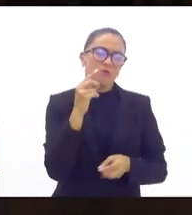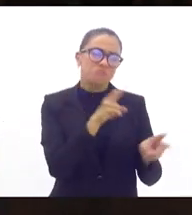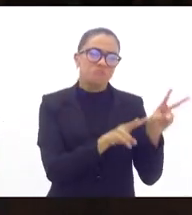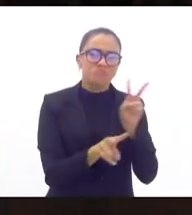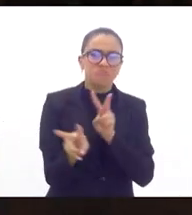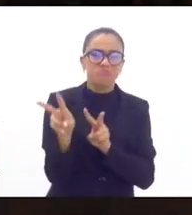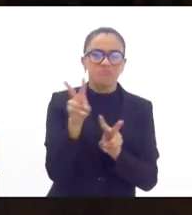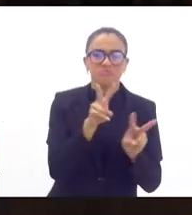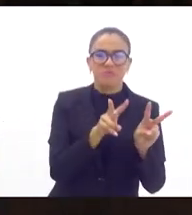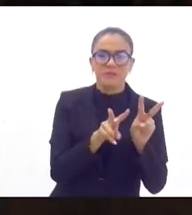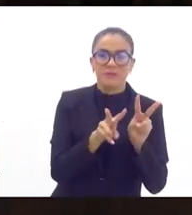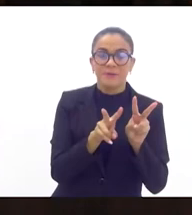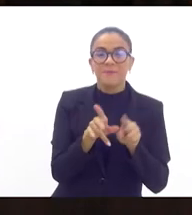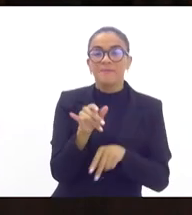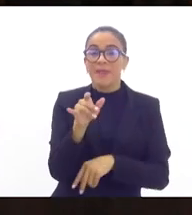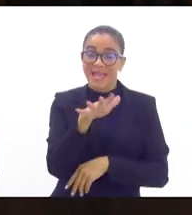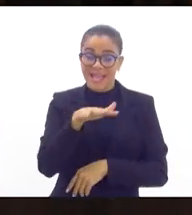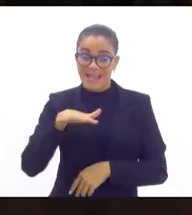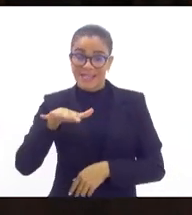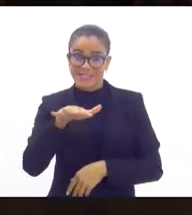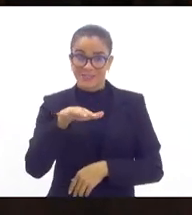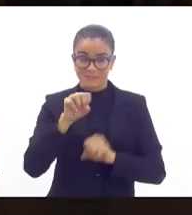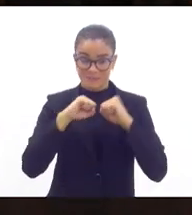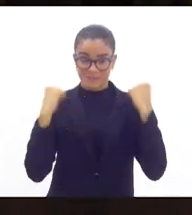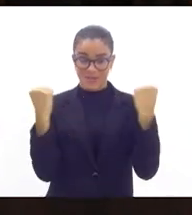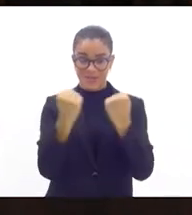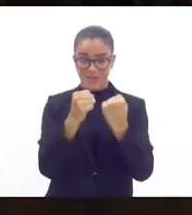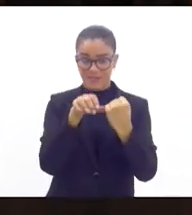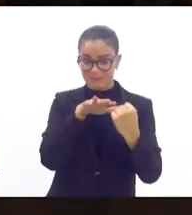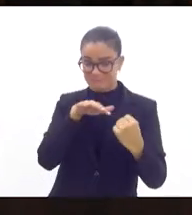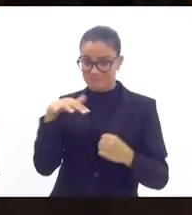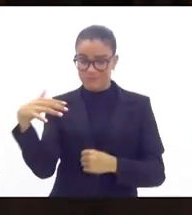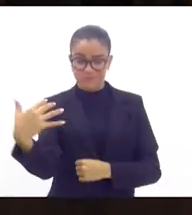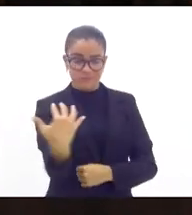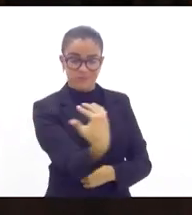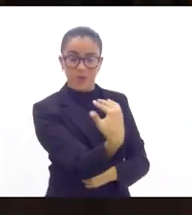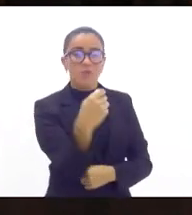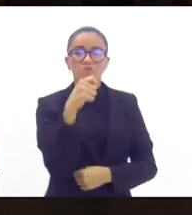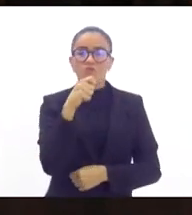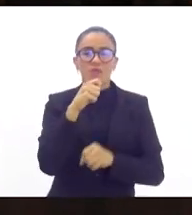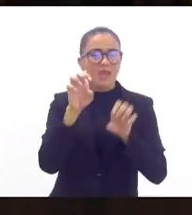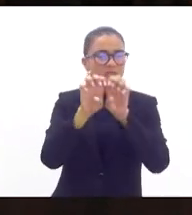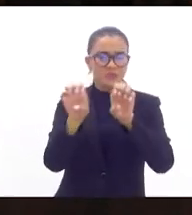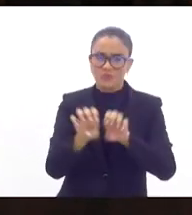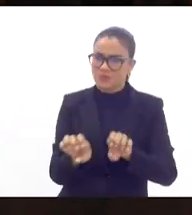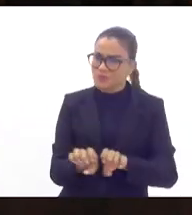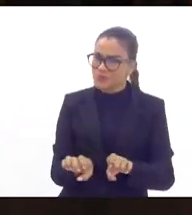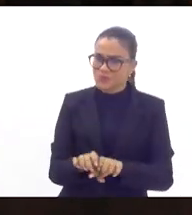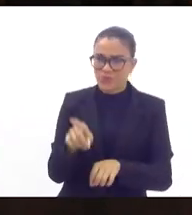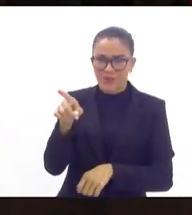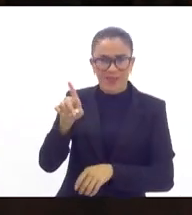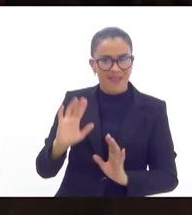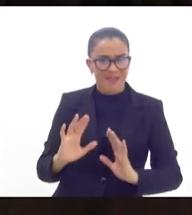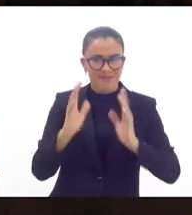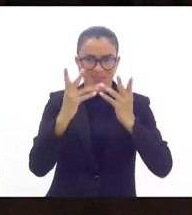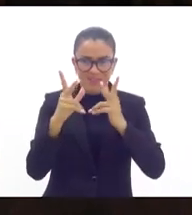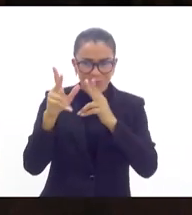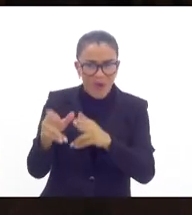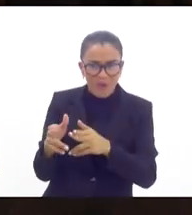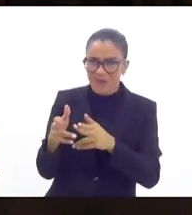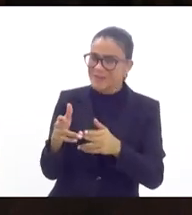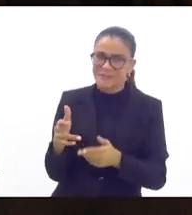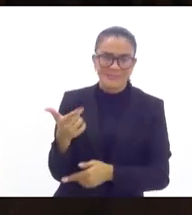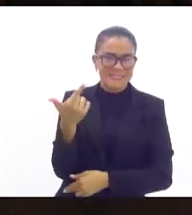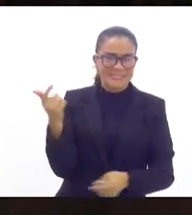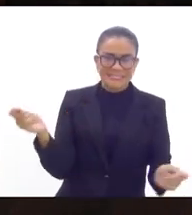presente que aquela região ali o Maracanã ensinam tem estrutura física para receber esse tipo de eventos essa